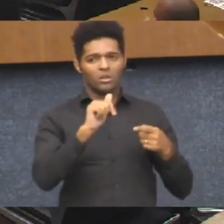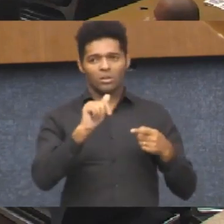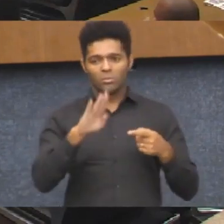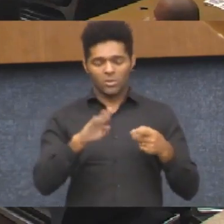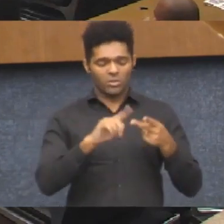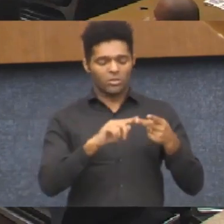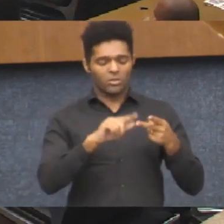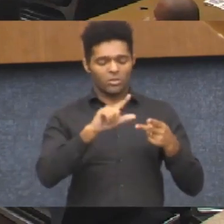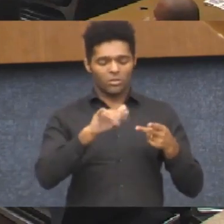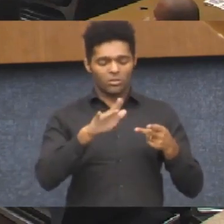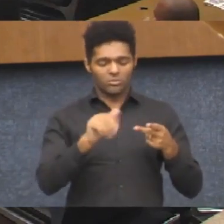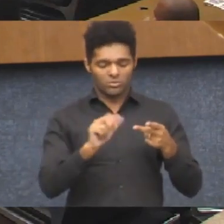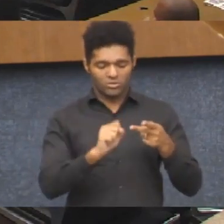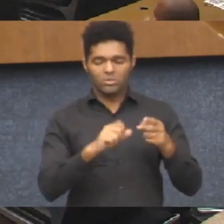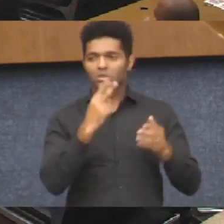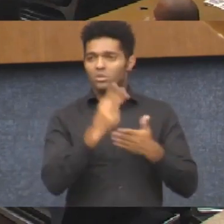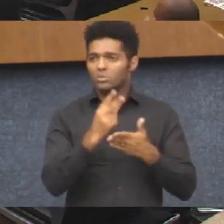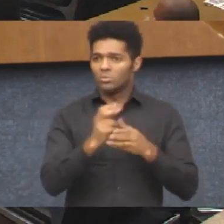vez comigo, me ajudando.